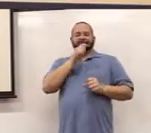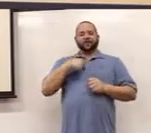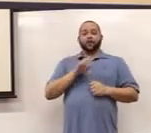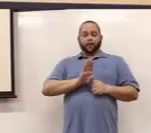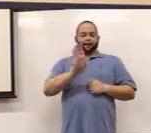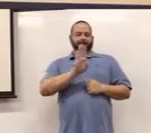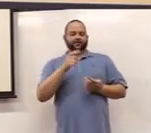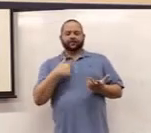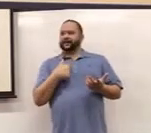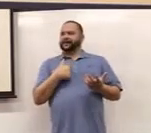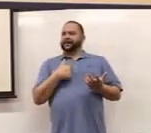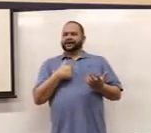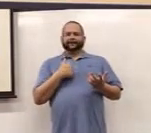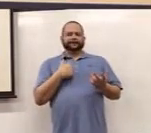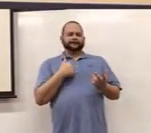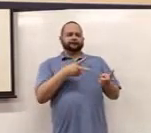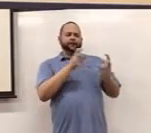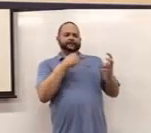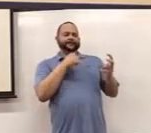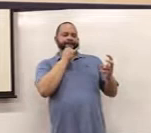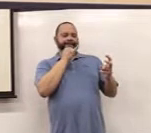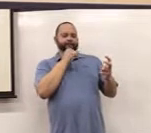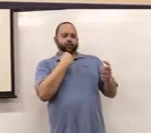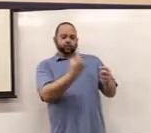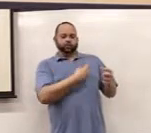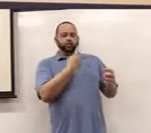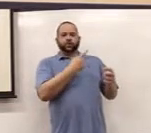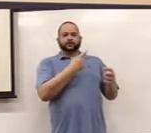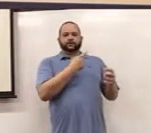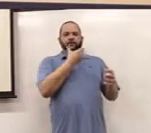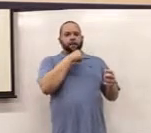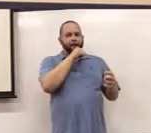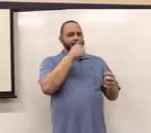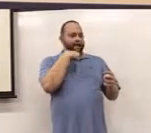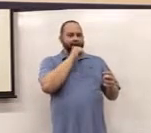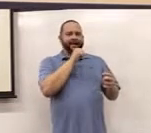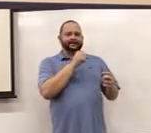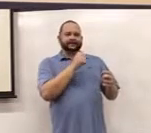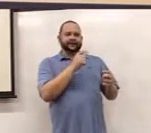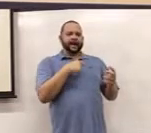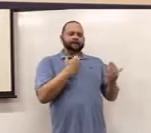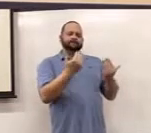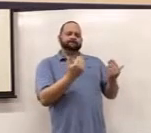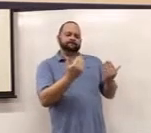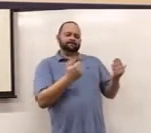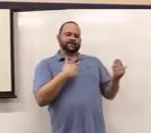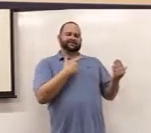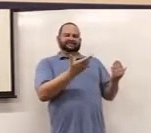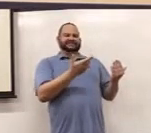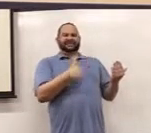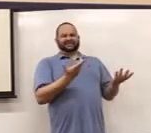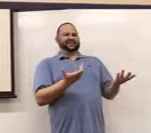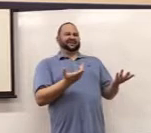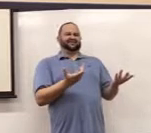visse o que os pais estão fazendo, o que os nossos pais estão fazendo, a gente é o Beethoven. A gente tá vendo tudo que os nossos pais estão fazendo, tipo, pô, isso aí é muito